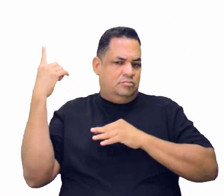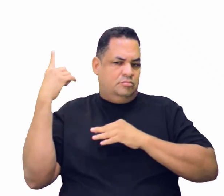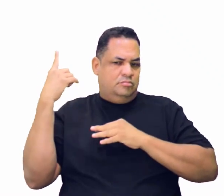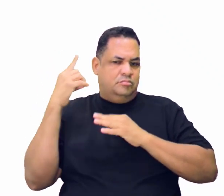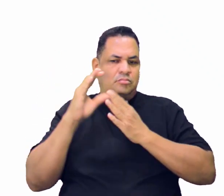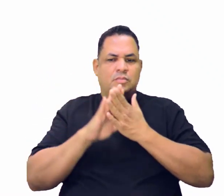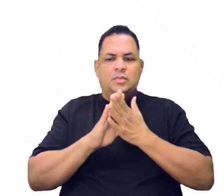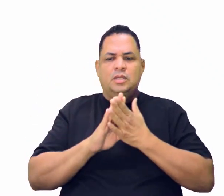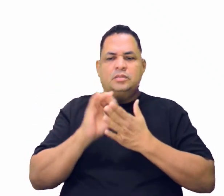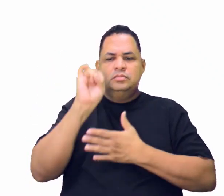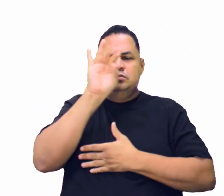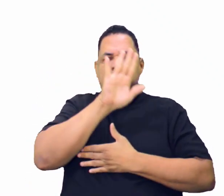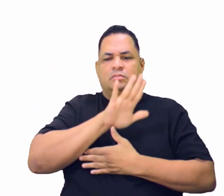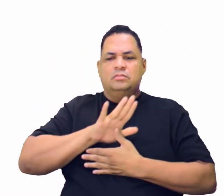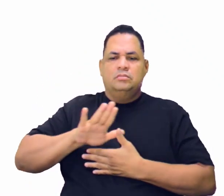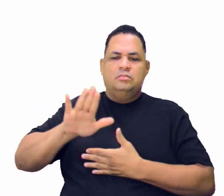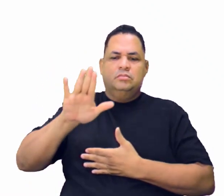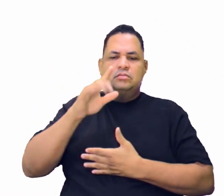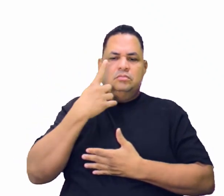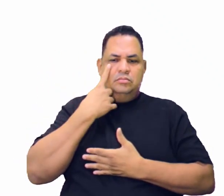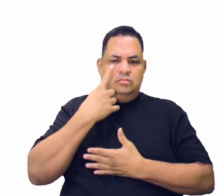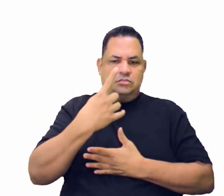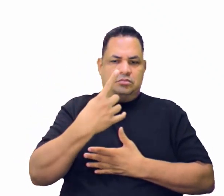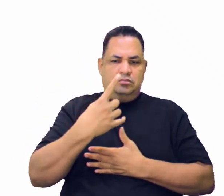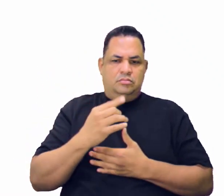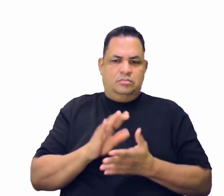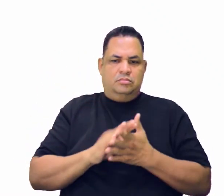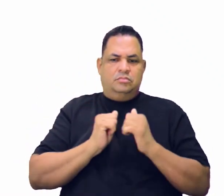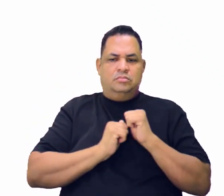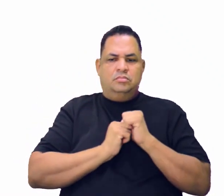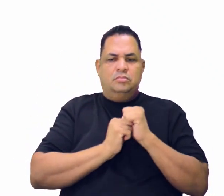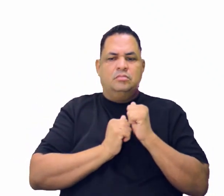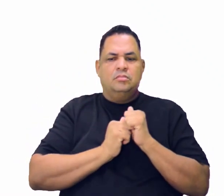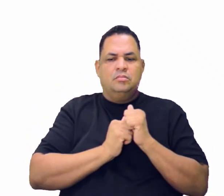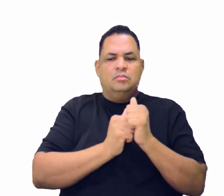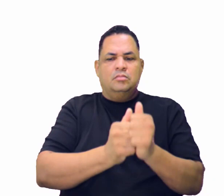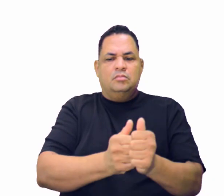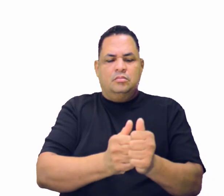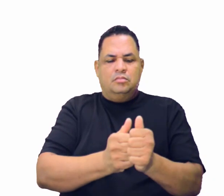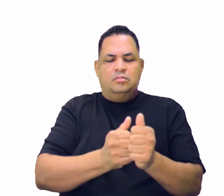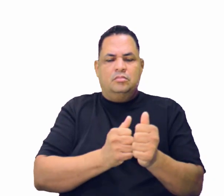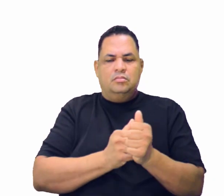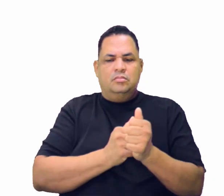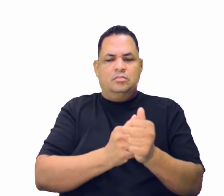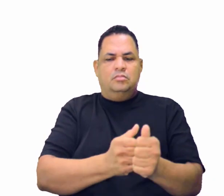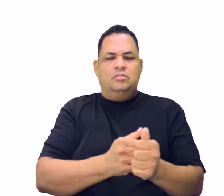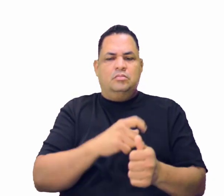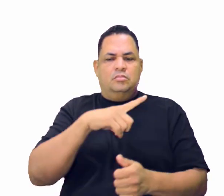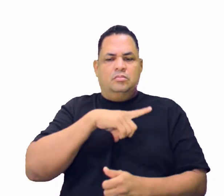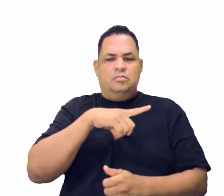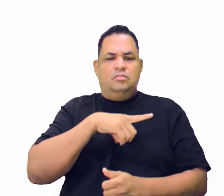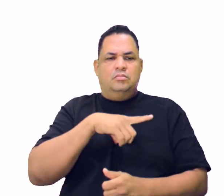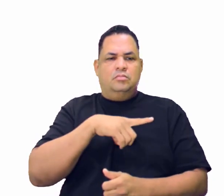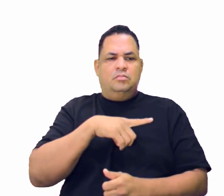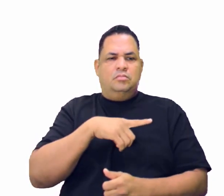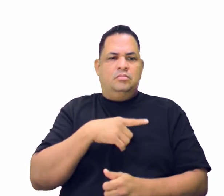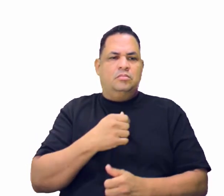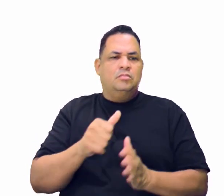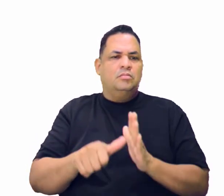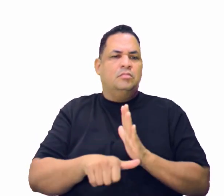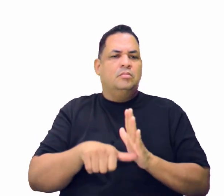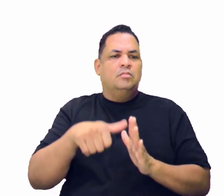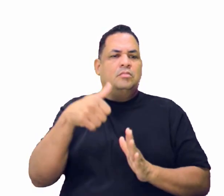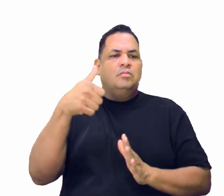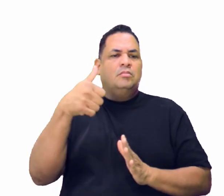todo, né? Vamos lá, acompanha aqui comigo, ó. No primeiro quadrinho nós temos o seguinte, ó.